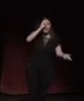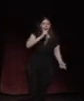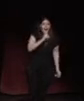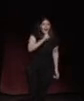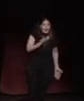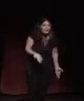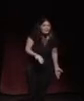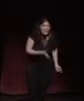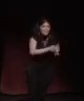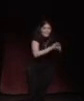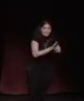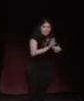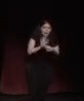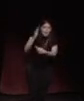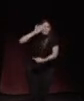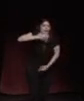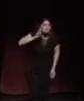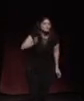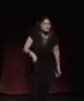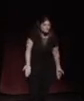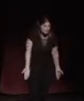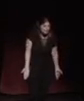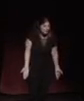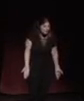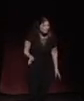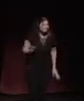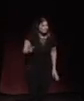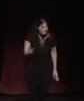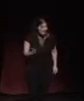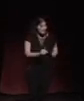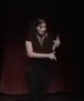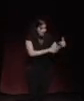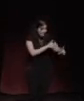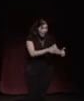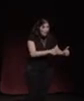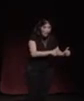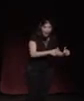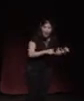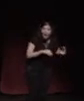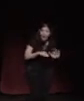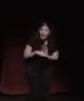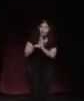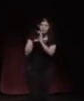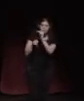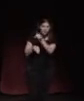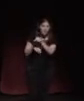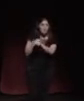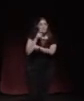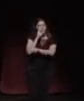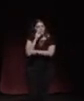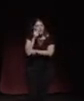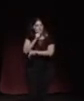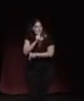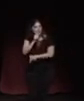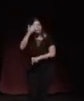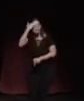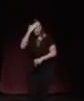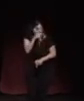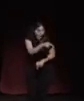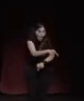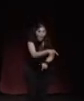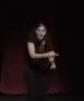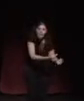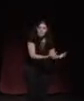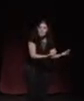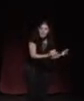Esse trabalho de ajudar os adultos, os pais, a descobrir que as crianças, sim, elas entendem, é